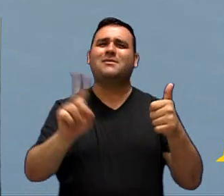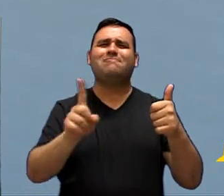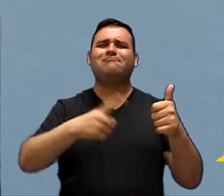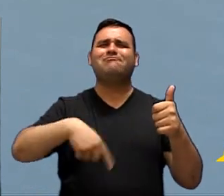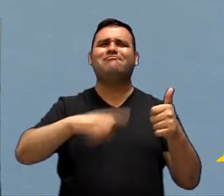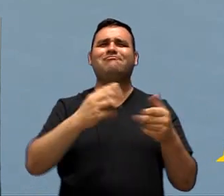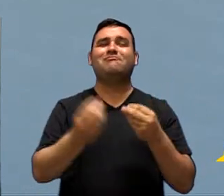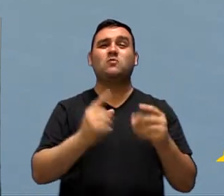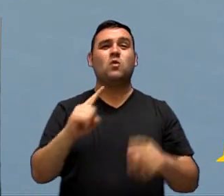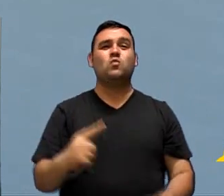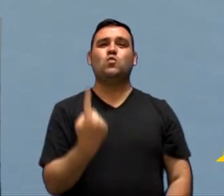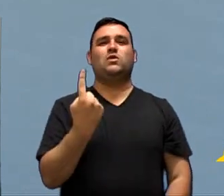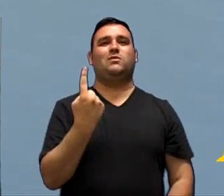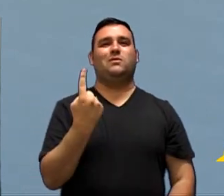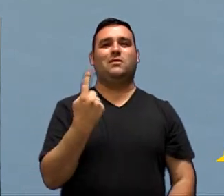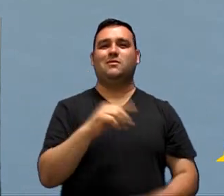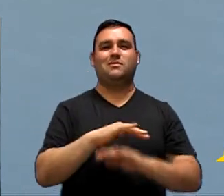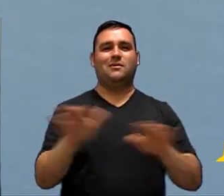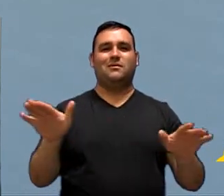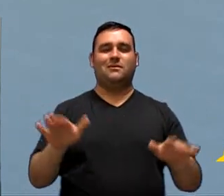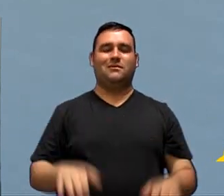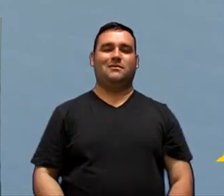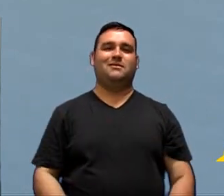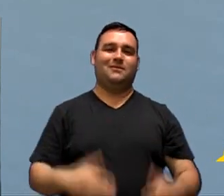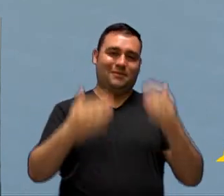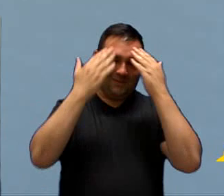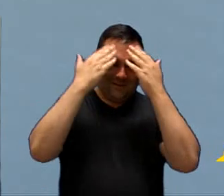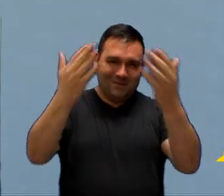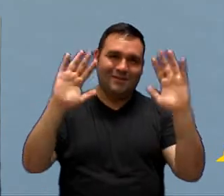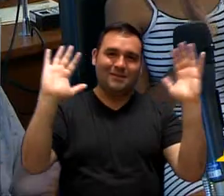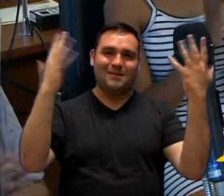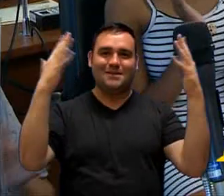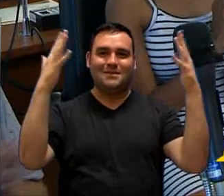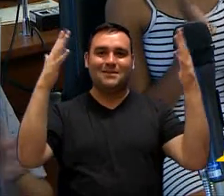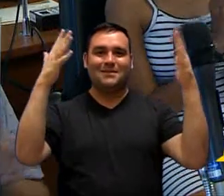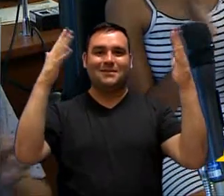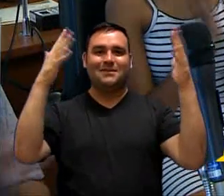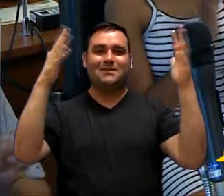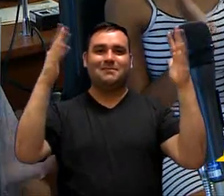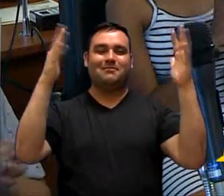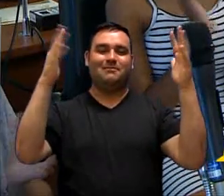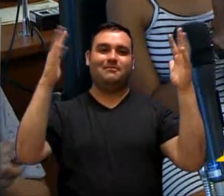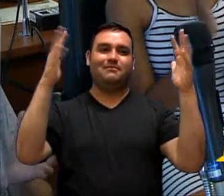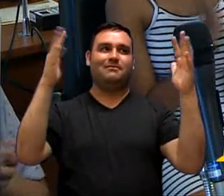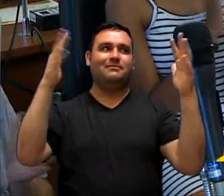foi único, só isso. Obrigada.